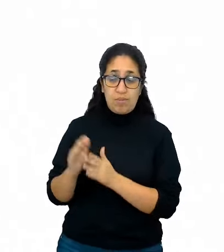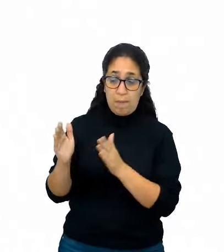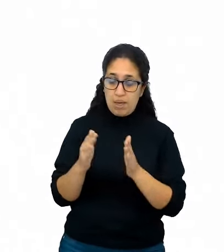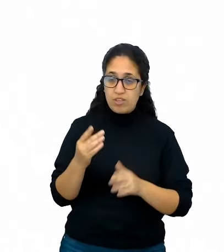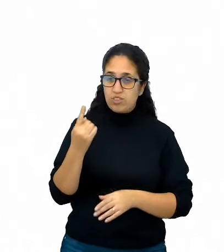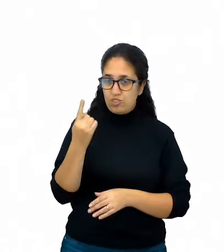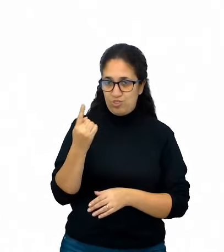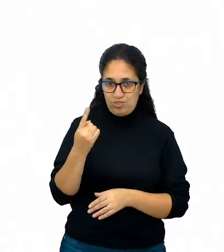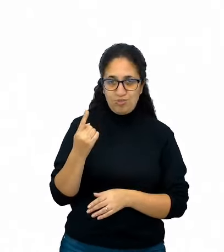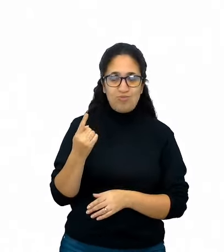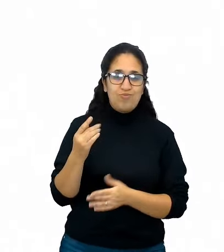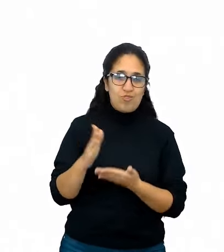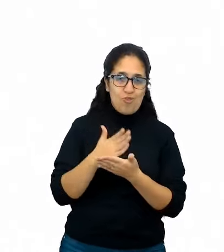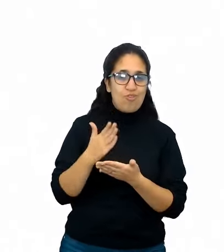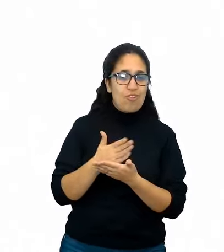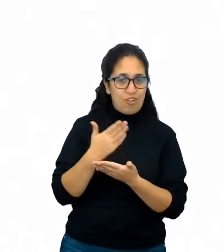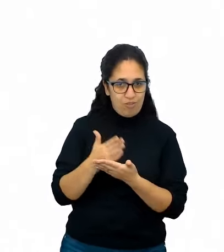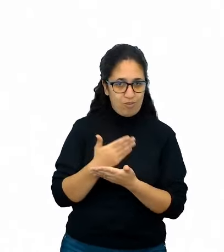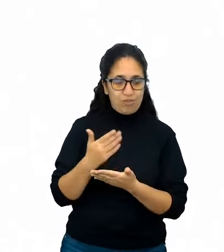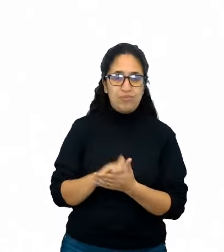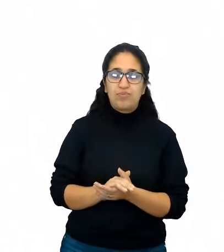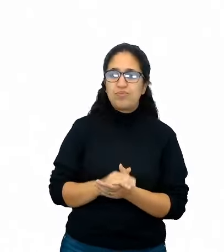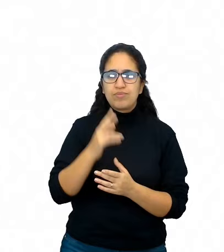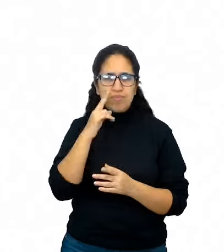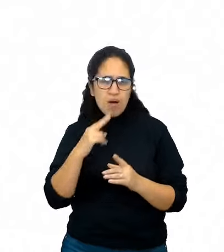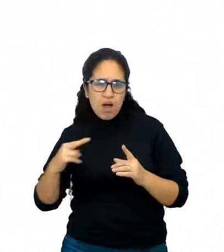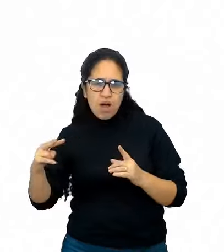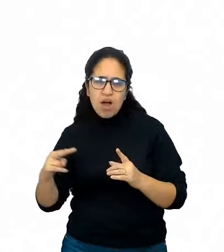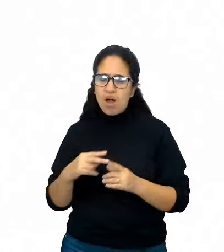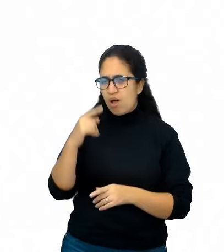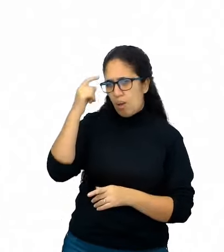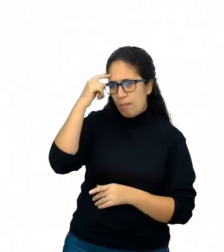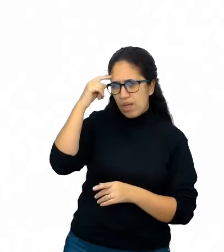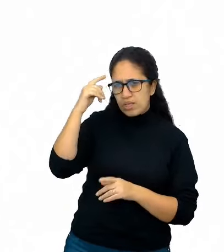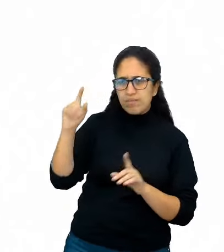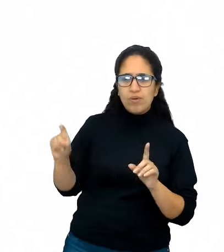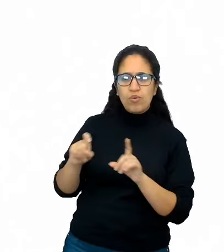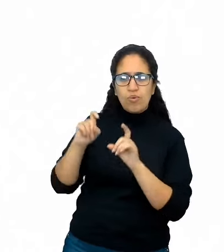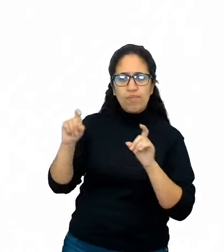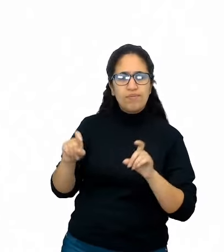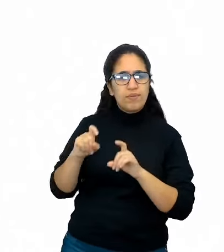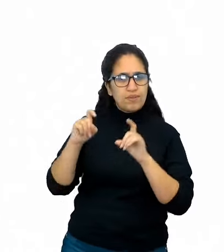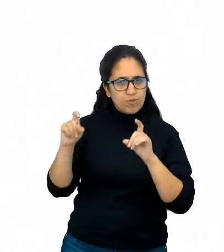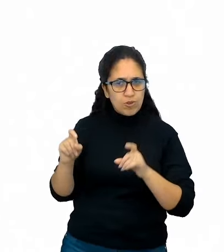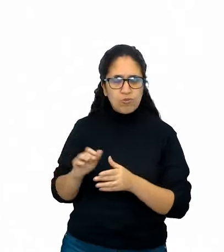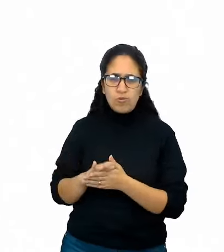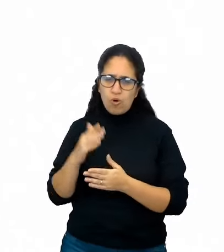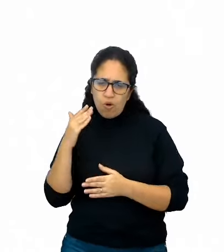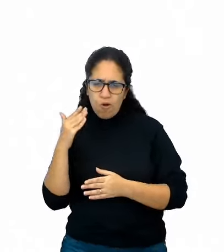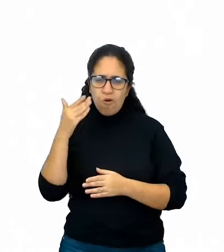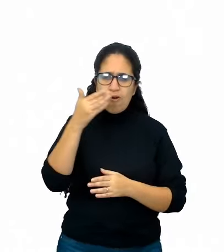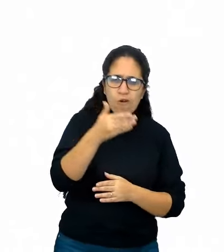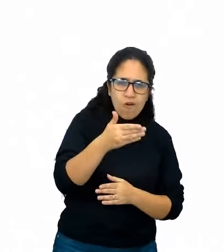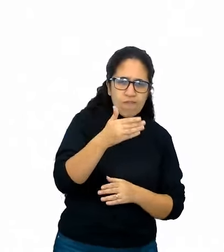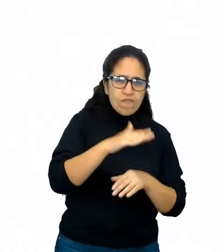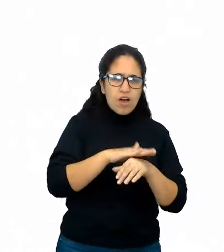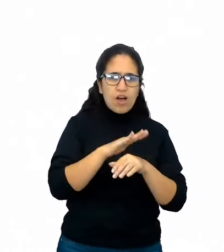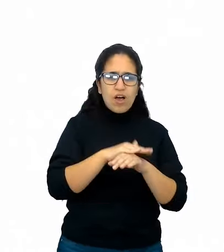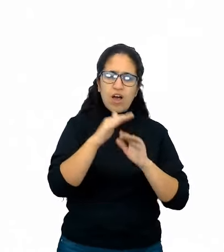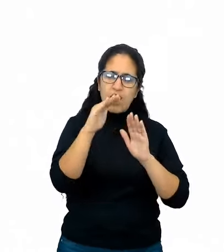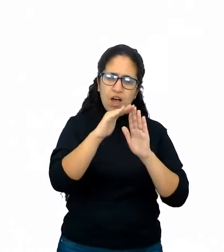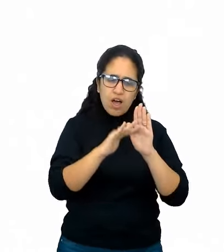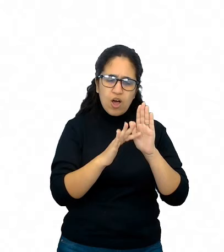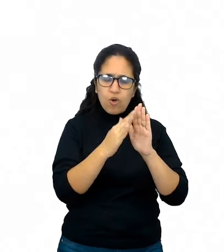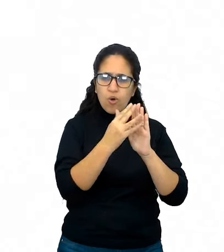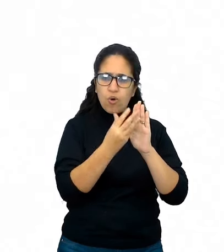1 do material Aprender Sempre, na perspectiva do pensamento computacional, com ênfase na construção do